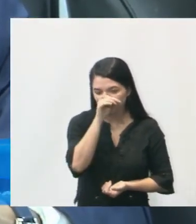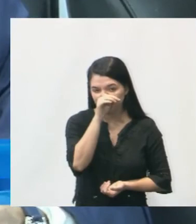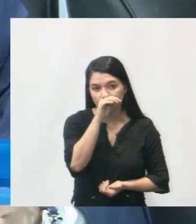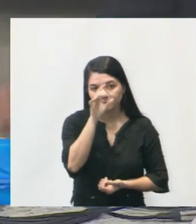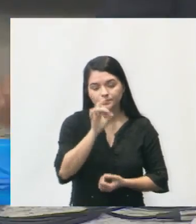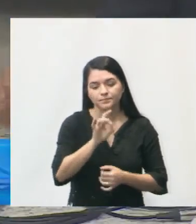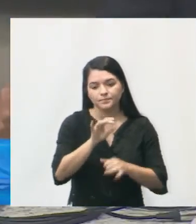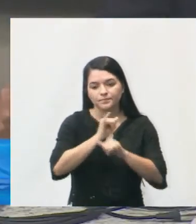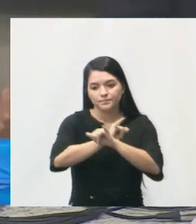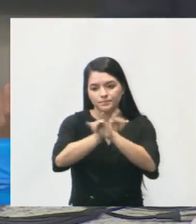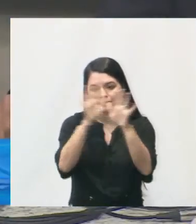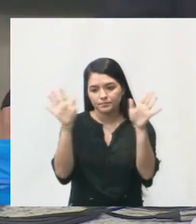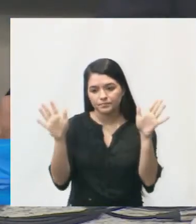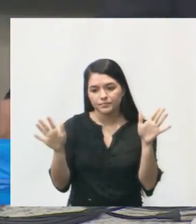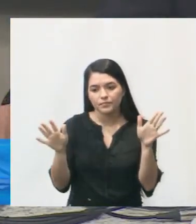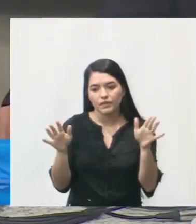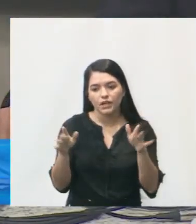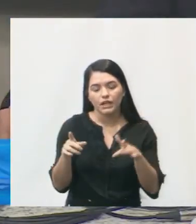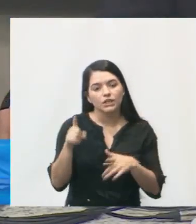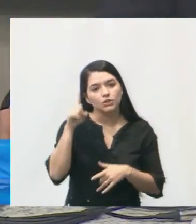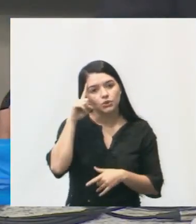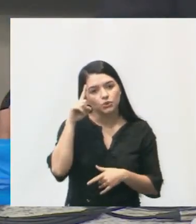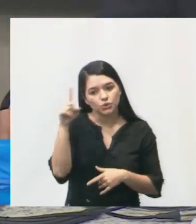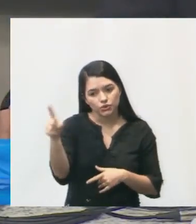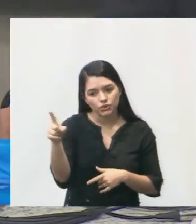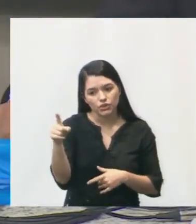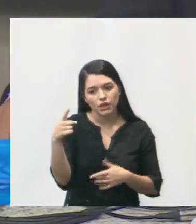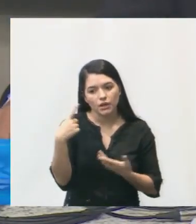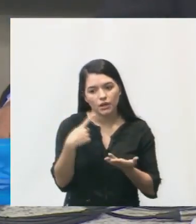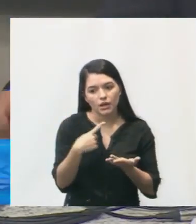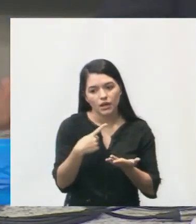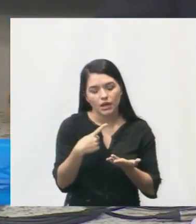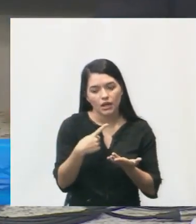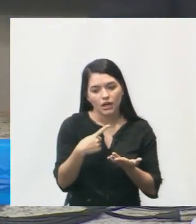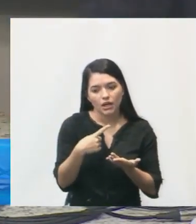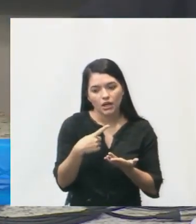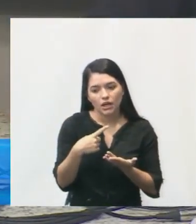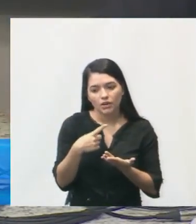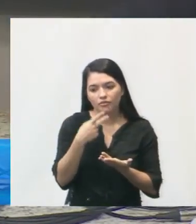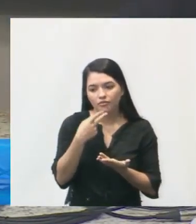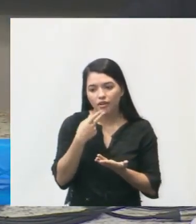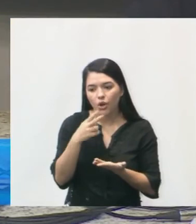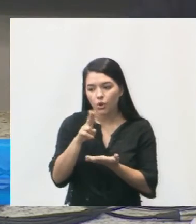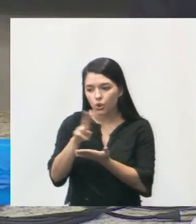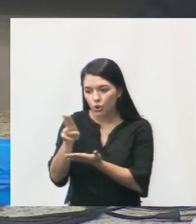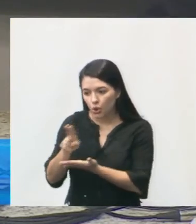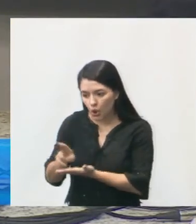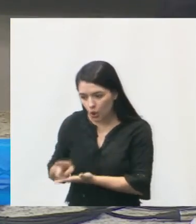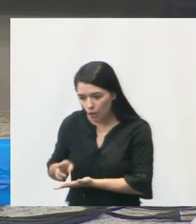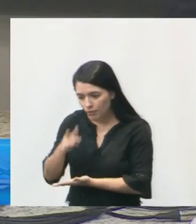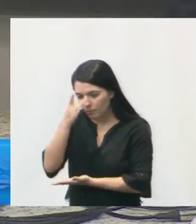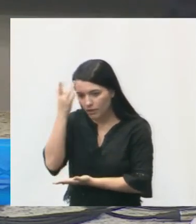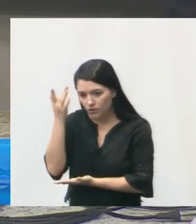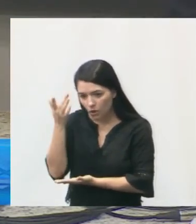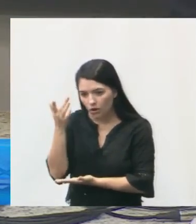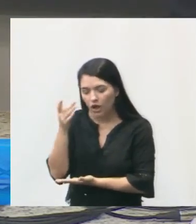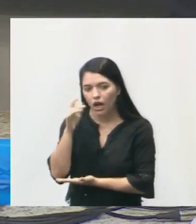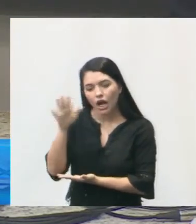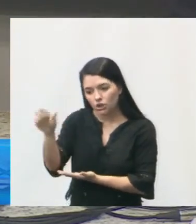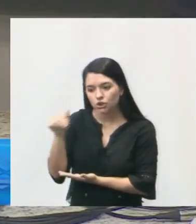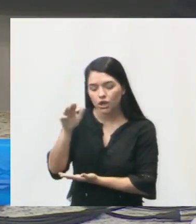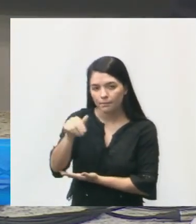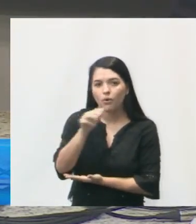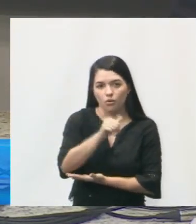vereador, que naquele dia foi tirado uma relação de pessoas. Quem deu o nome, as pessoas chamaram. Foi tirado